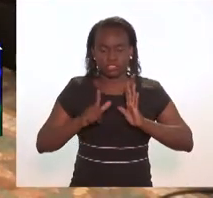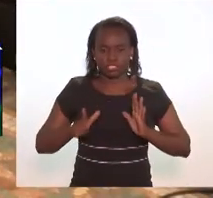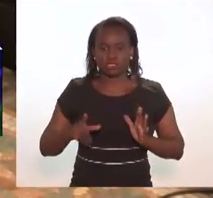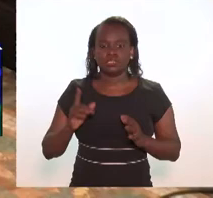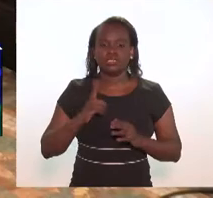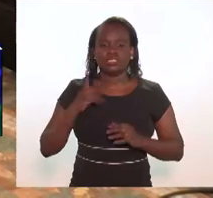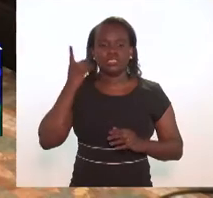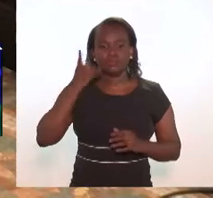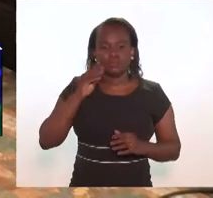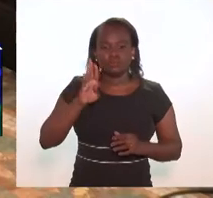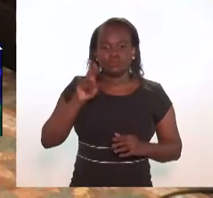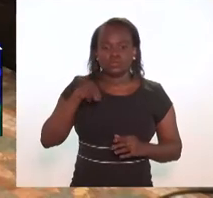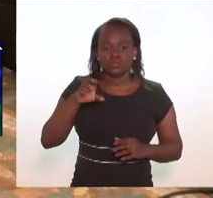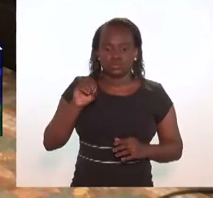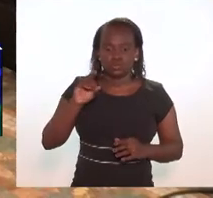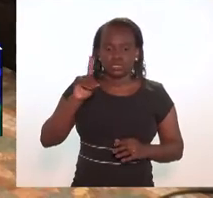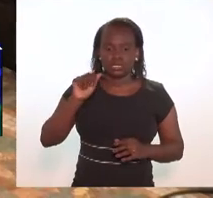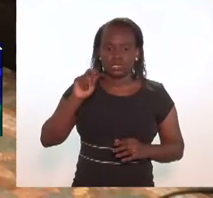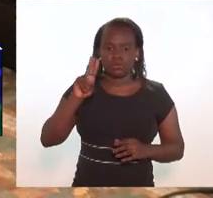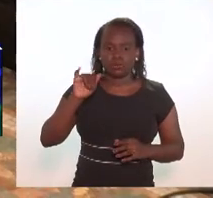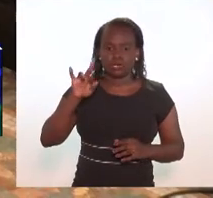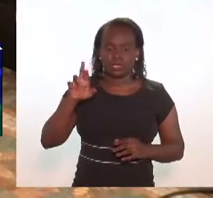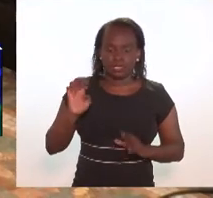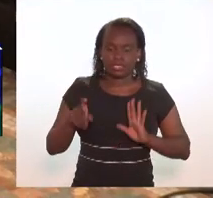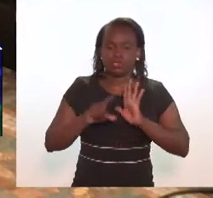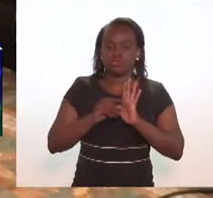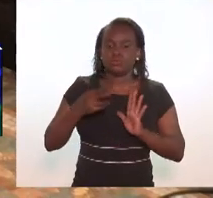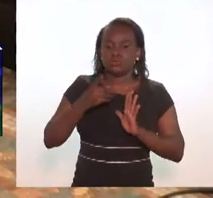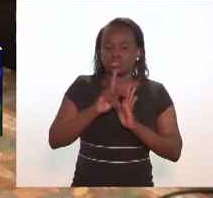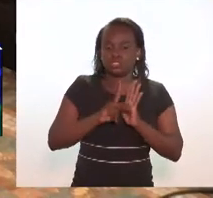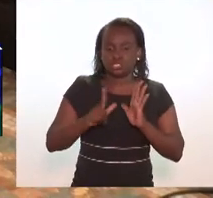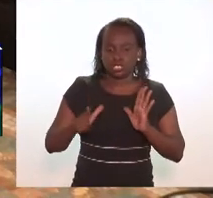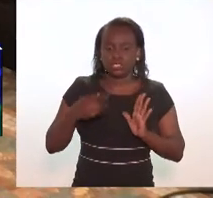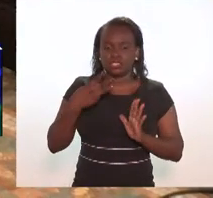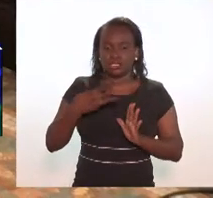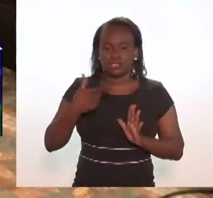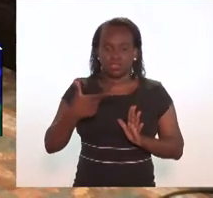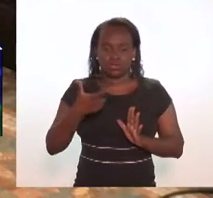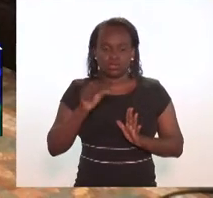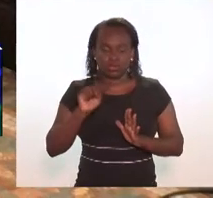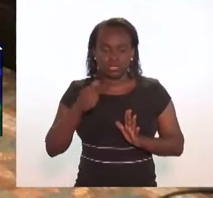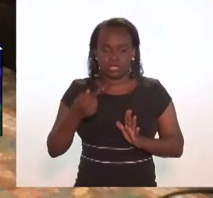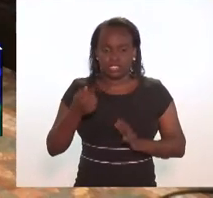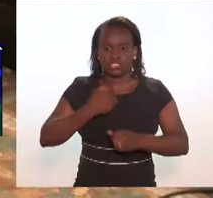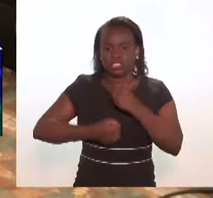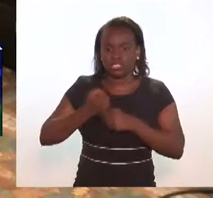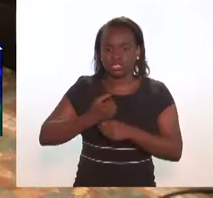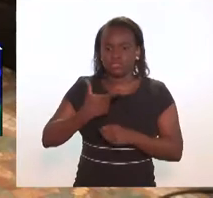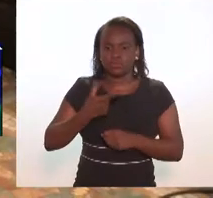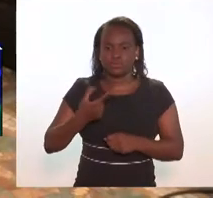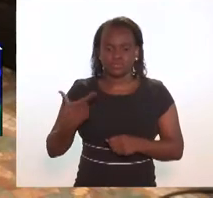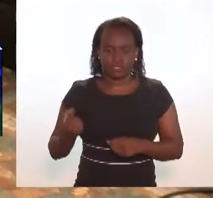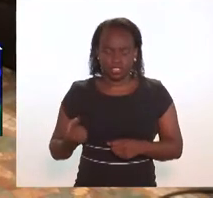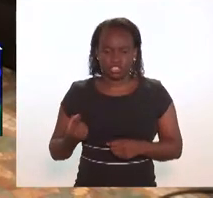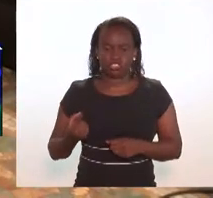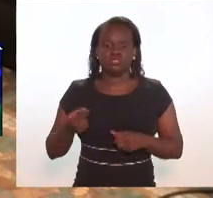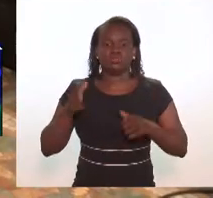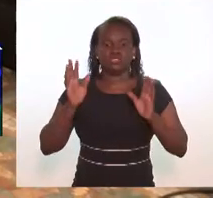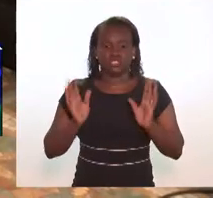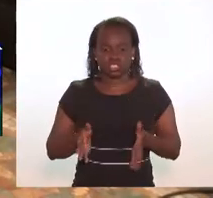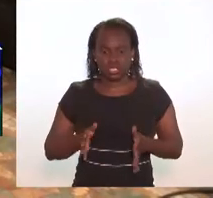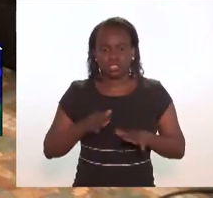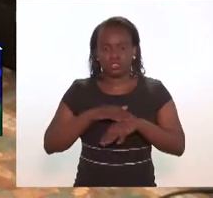o deputado Bruno Dauag foi o autor do projeto de lei 3287 de 2020. Eu já fiz